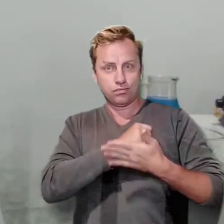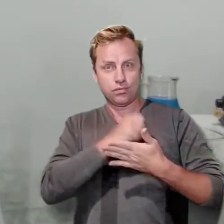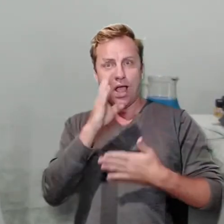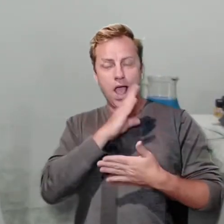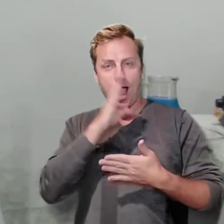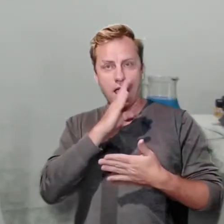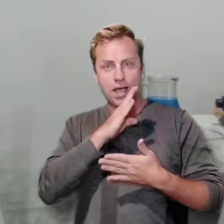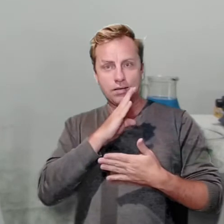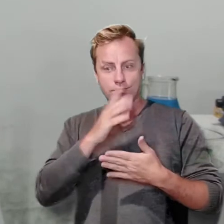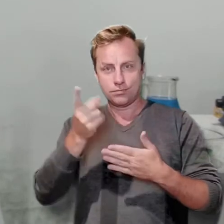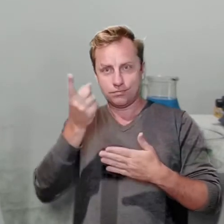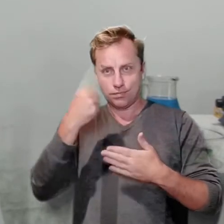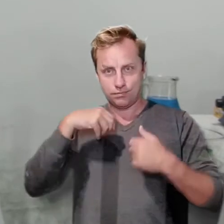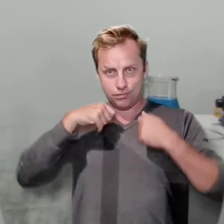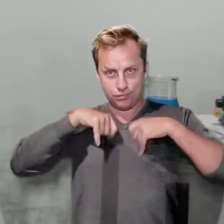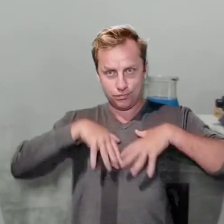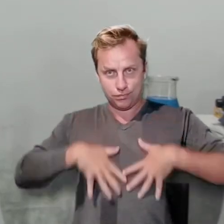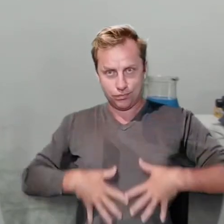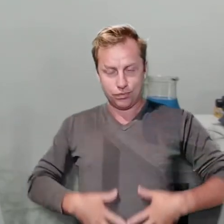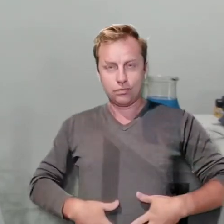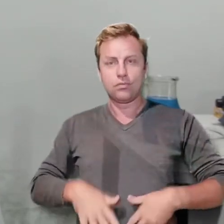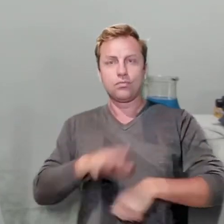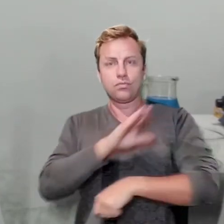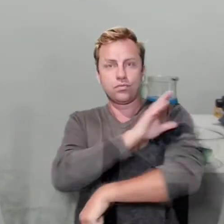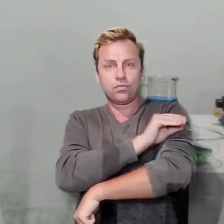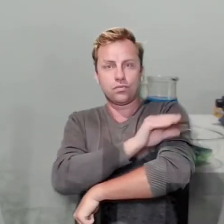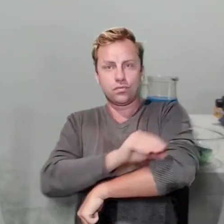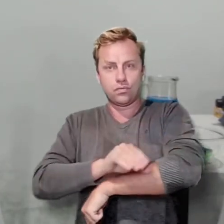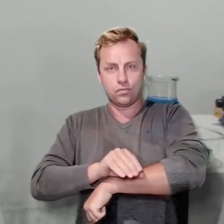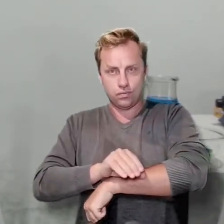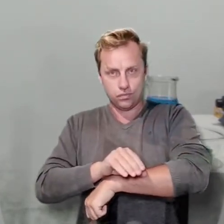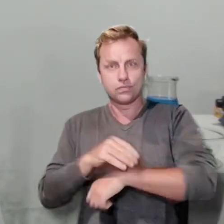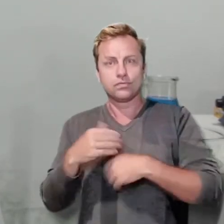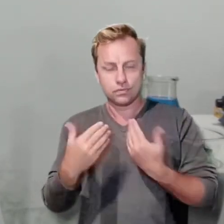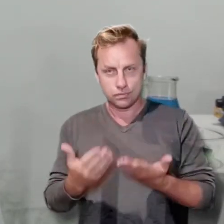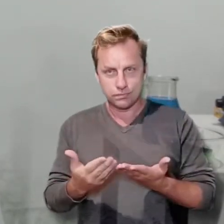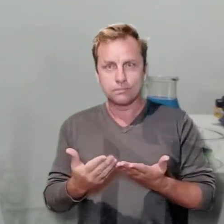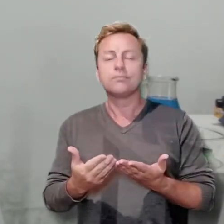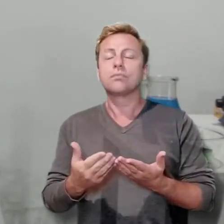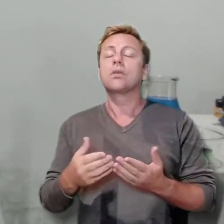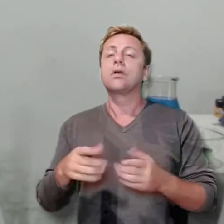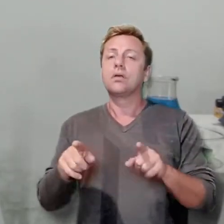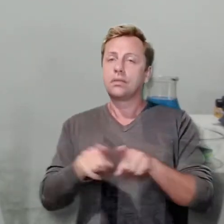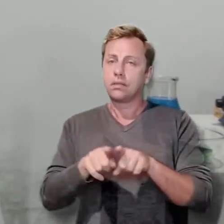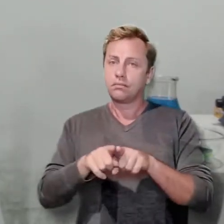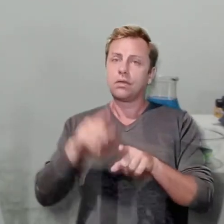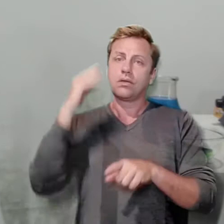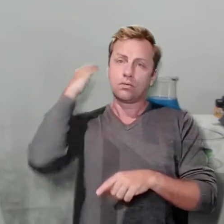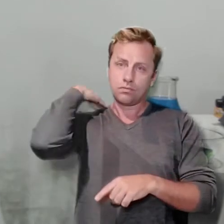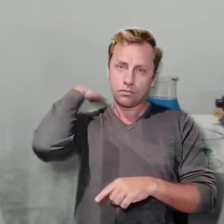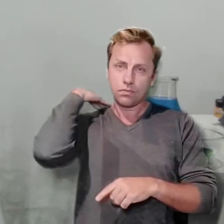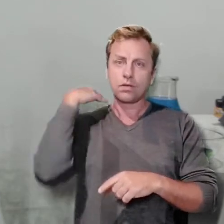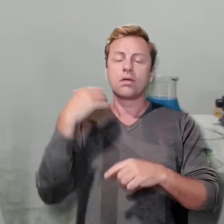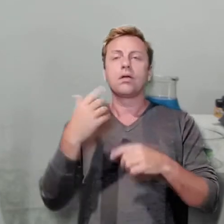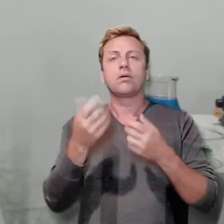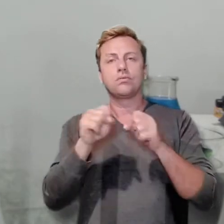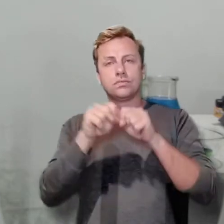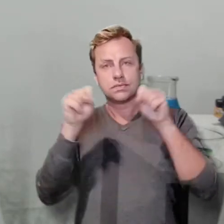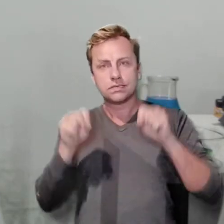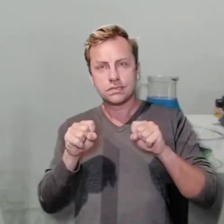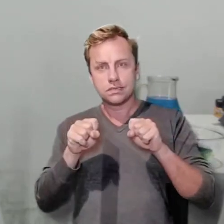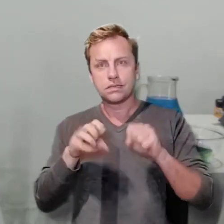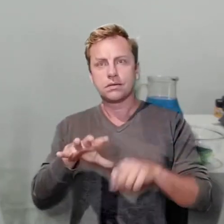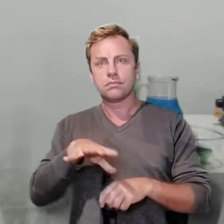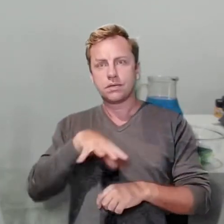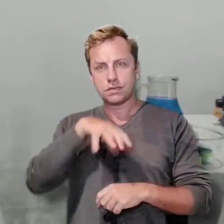mais para mandar os nutrientes para os nossos músculos, principalmente em trabalho, os pulmões ou o sistema